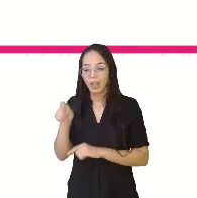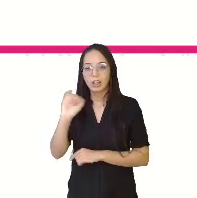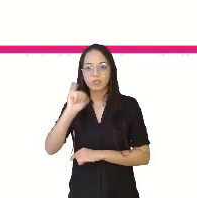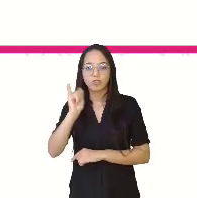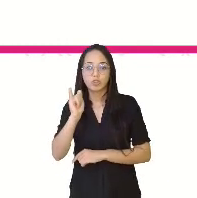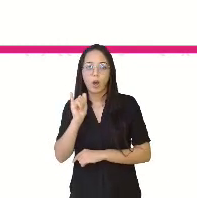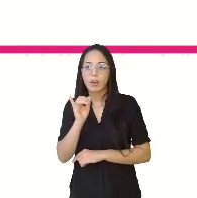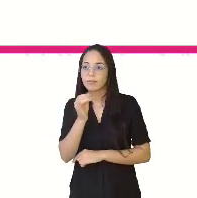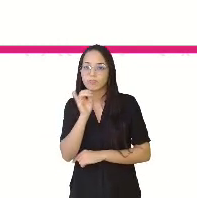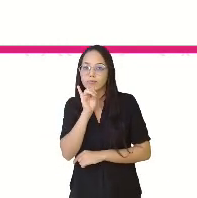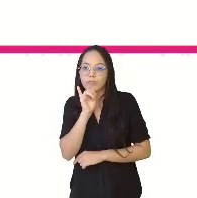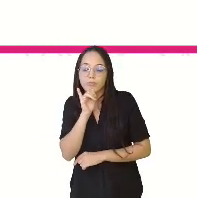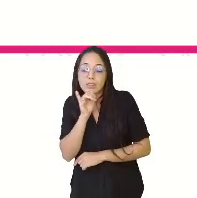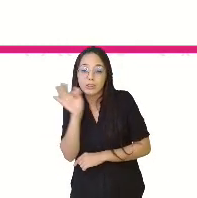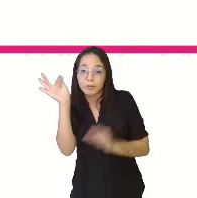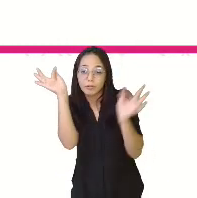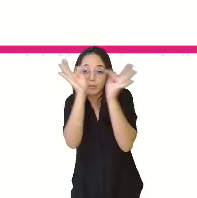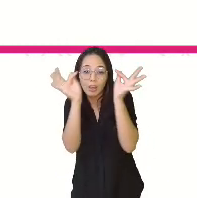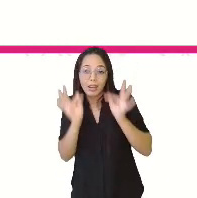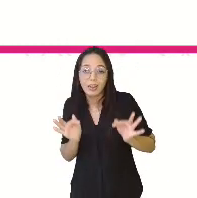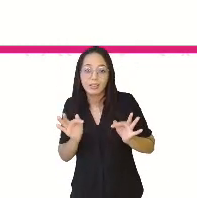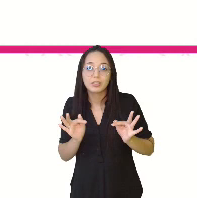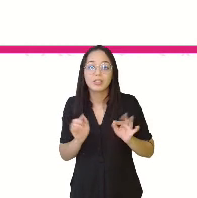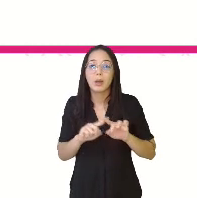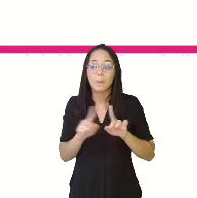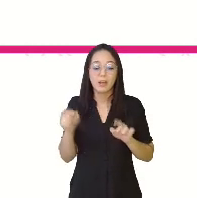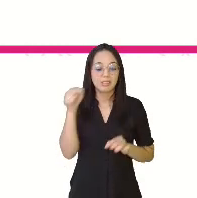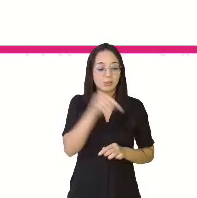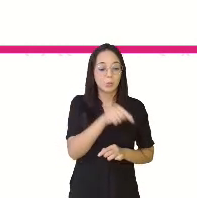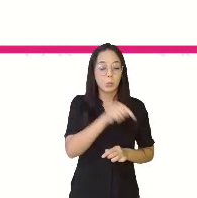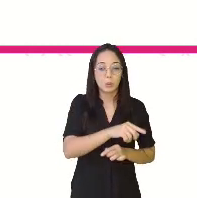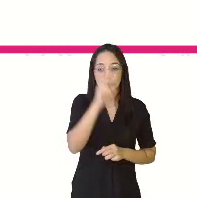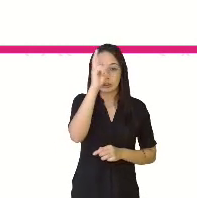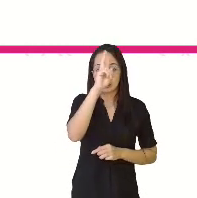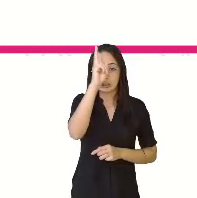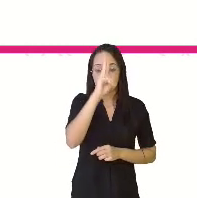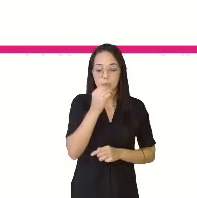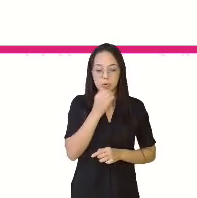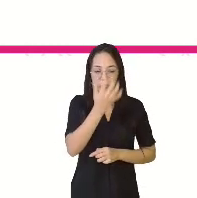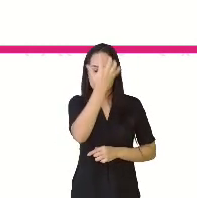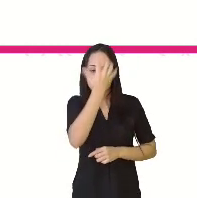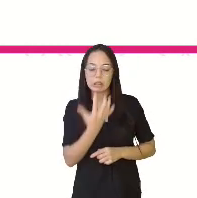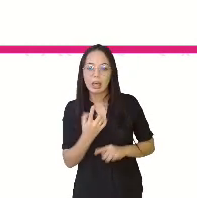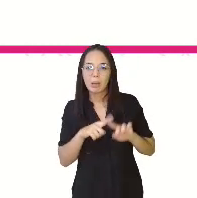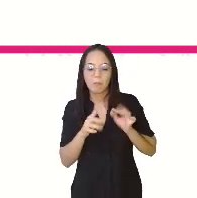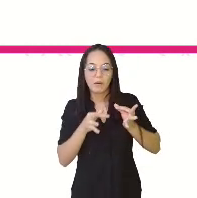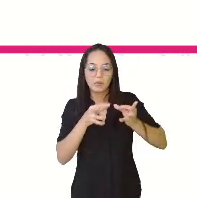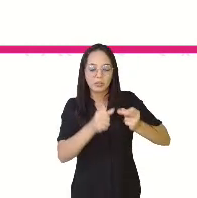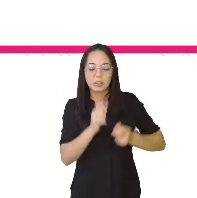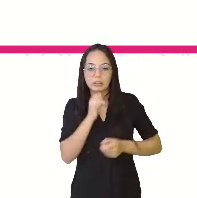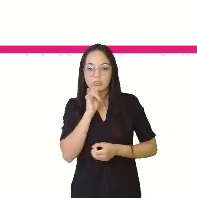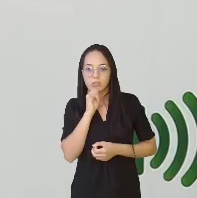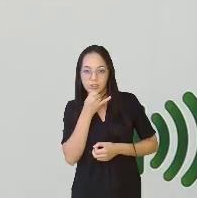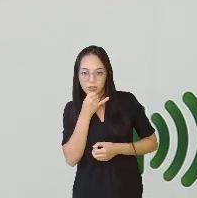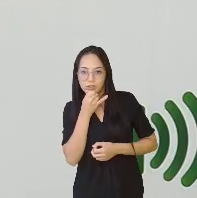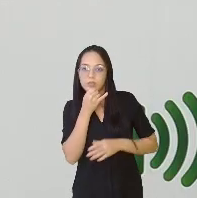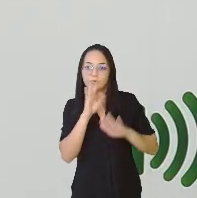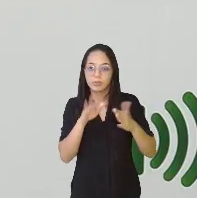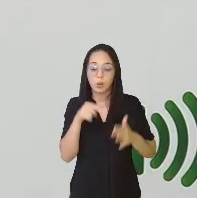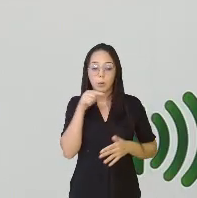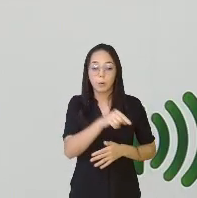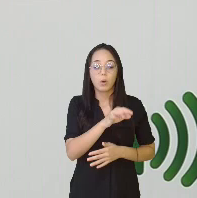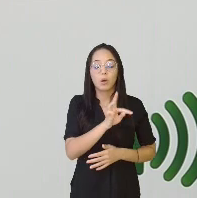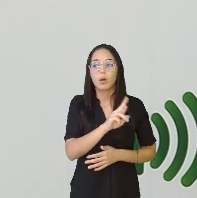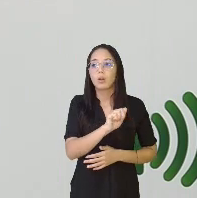final feliz, enquanto a tragédia é uma história séria com um final triste. Geralmente a tragédia